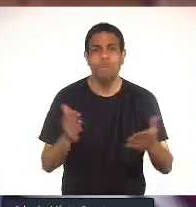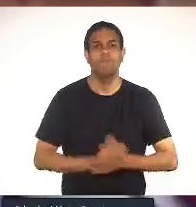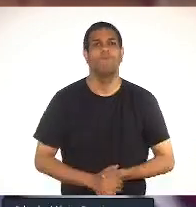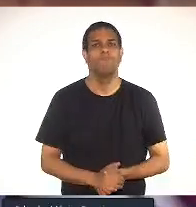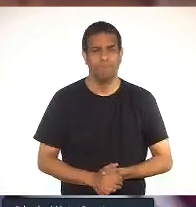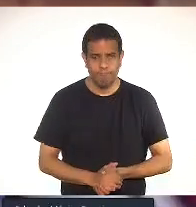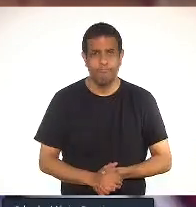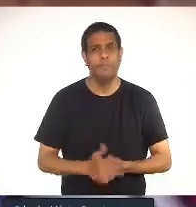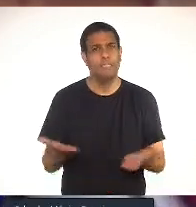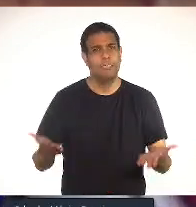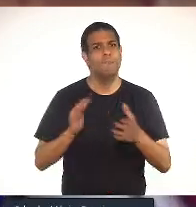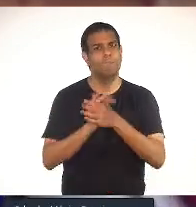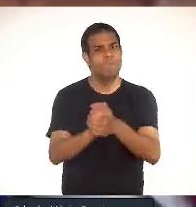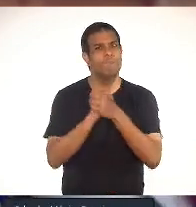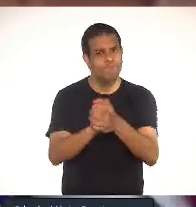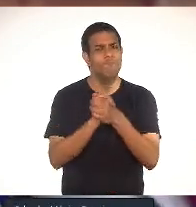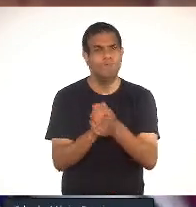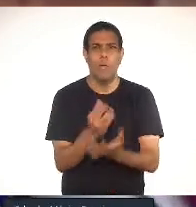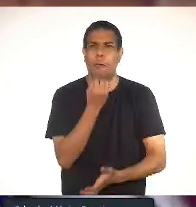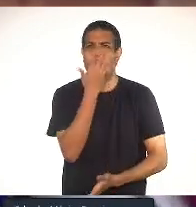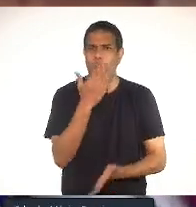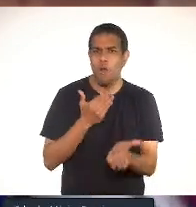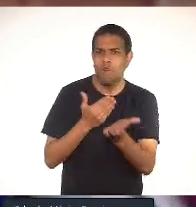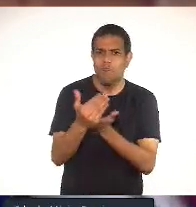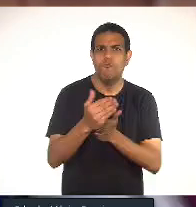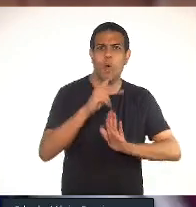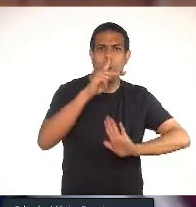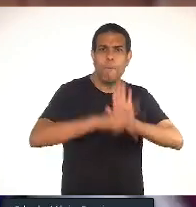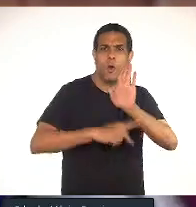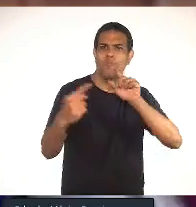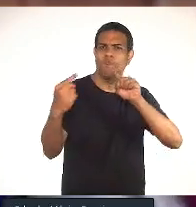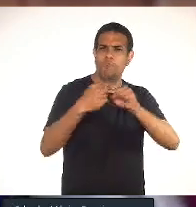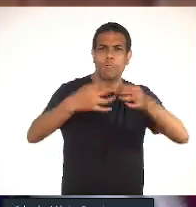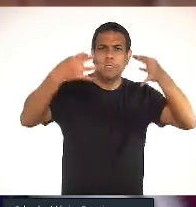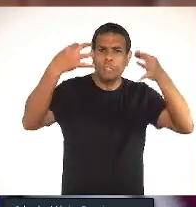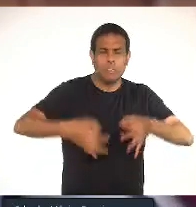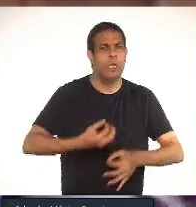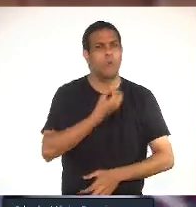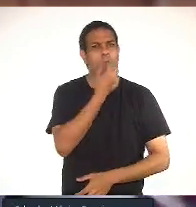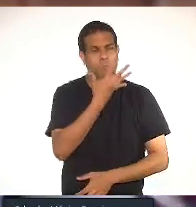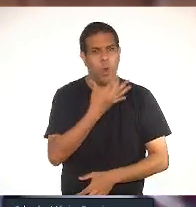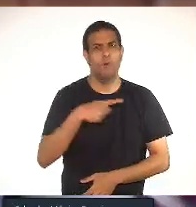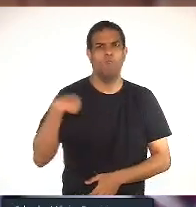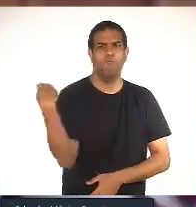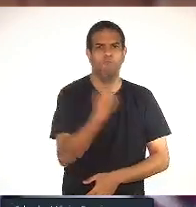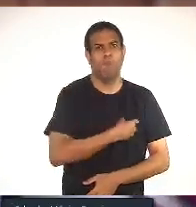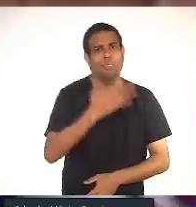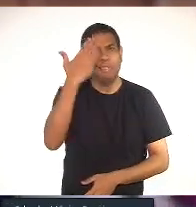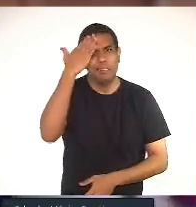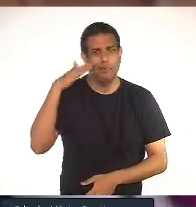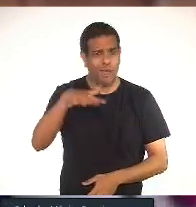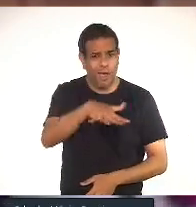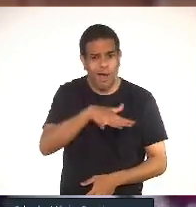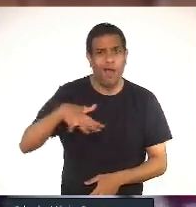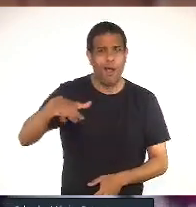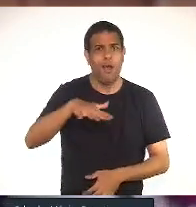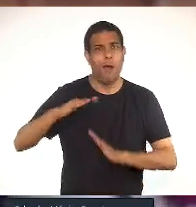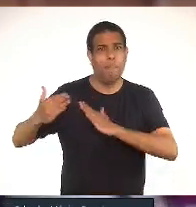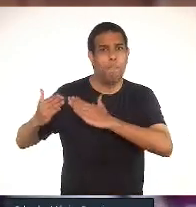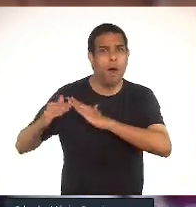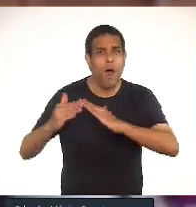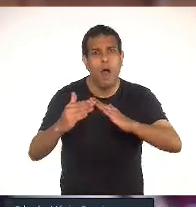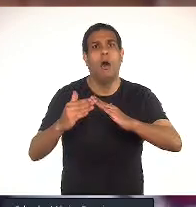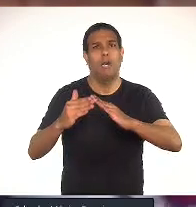de plenário. Quero parabenizar inicialmente o deputado Waldeck pelo excelente projeto. A gente sabe que as áreas tidas como